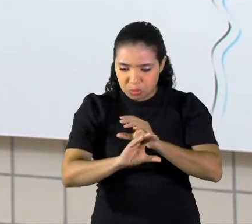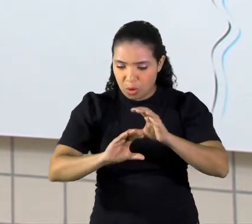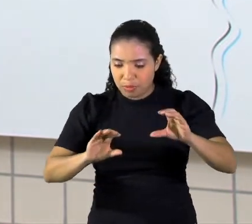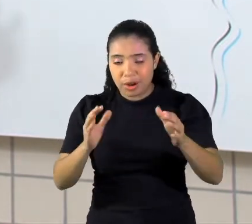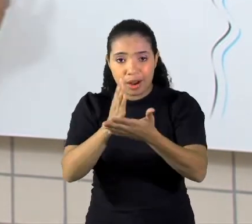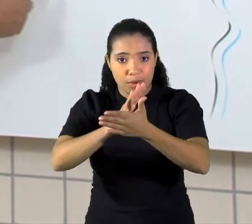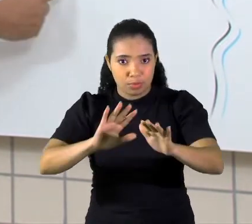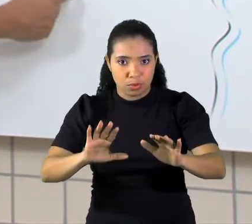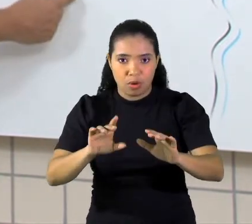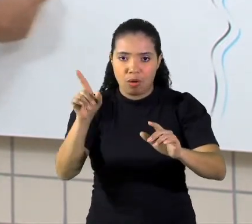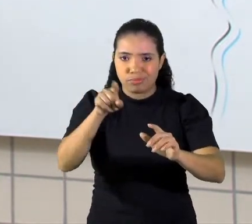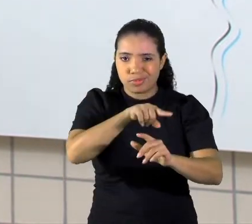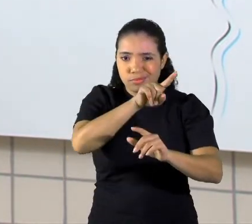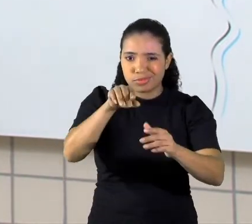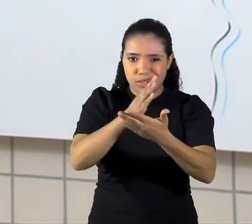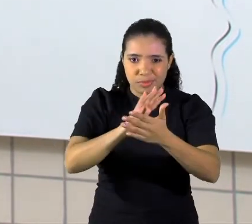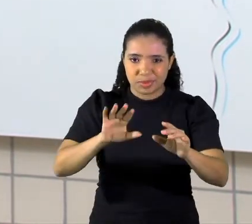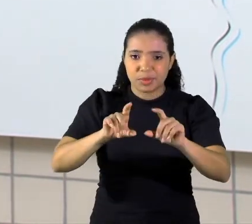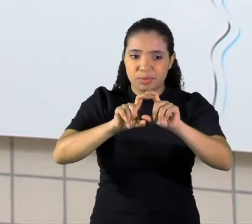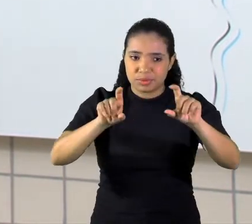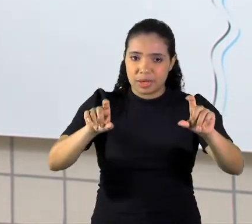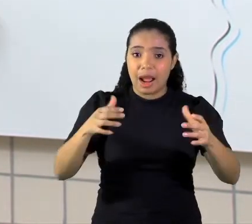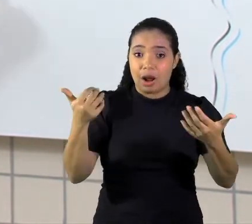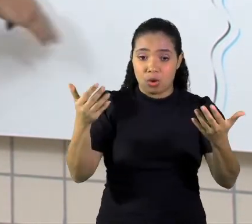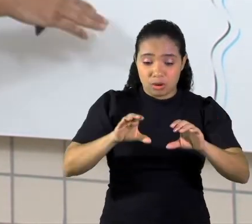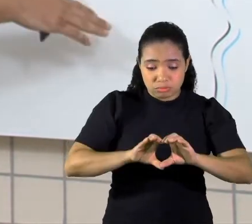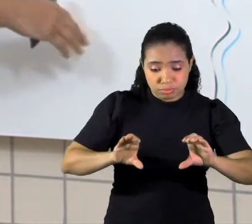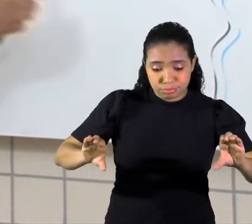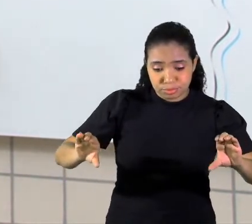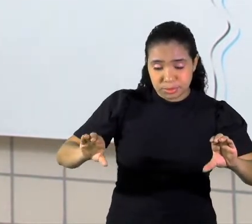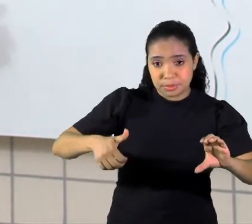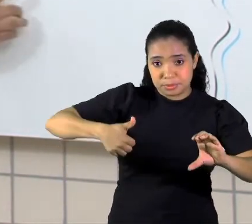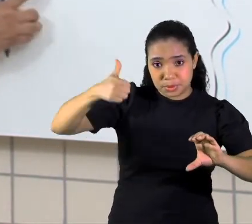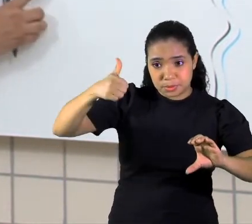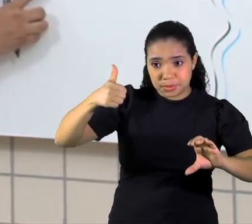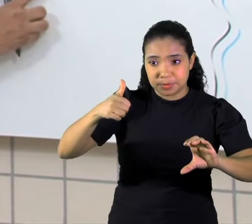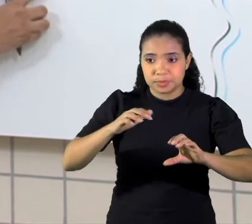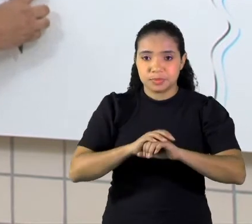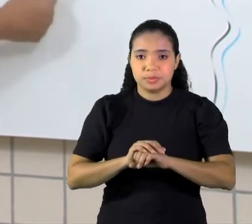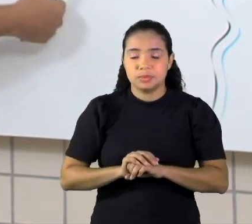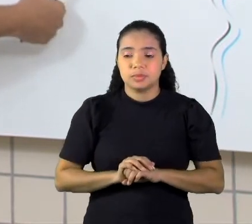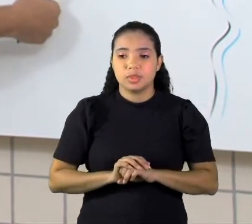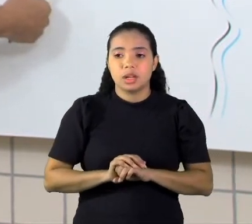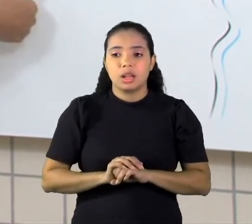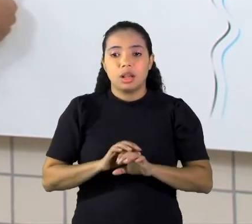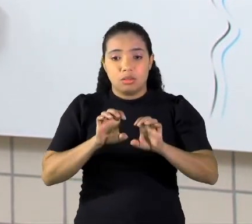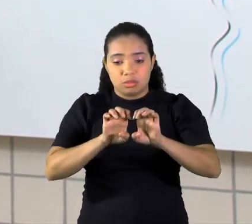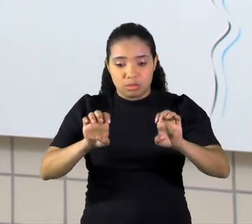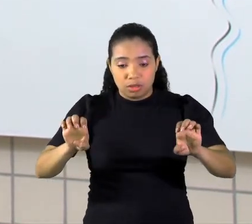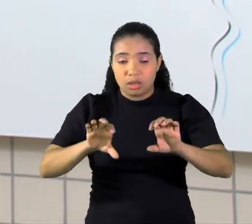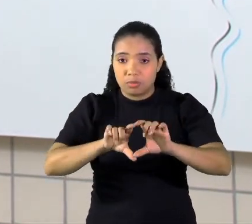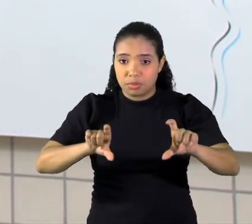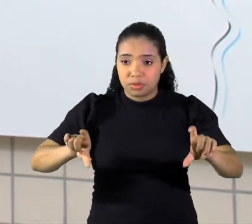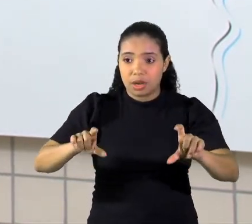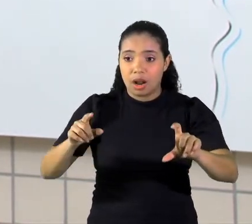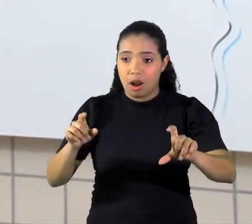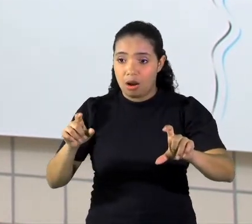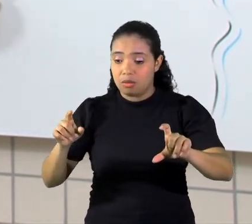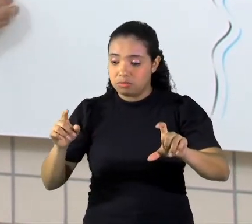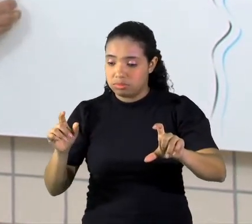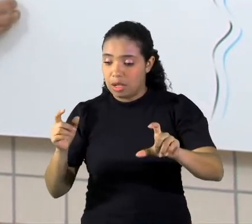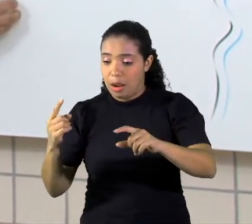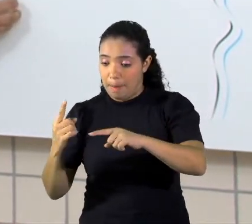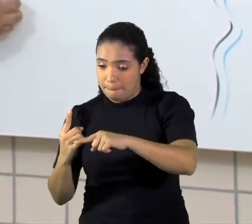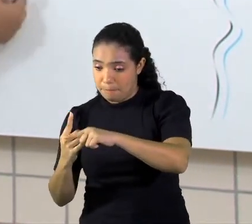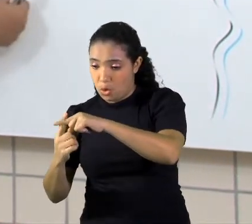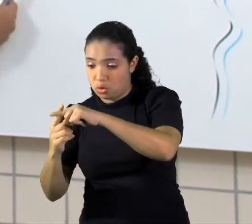resolver. Isola o que é letra e deixa o que é número sozinho. O que está positivo vem negativo,